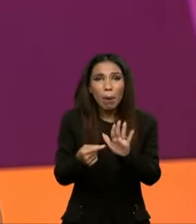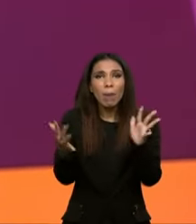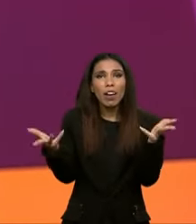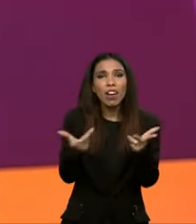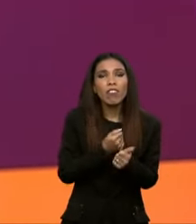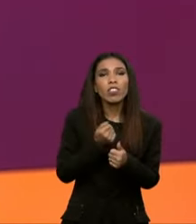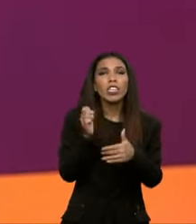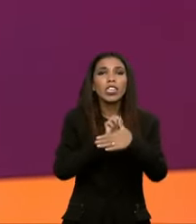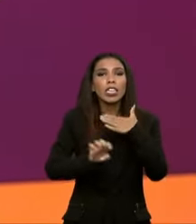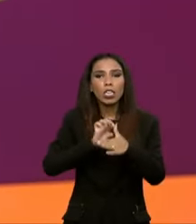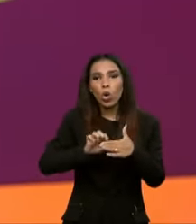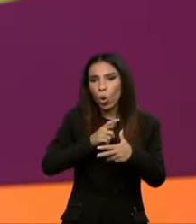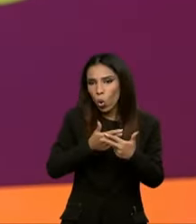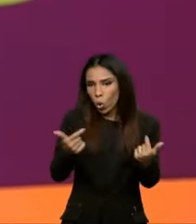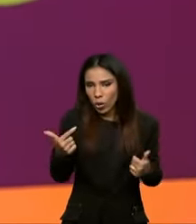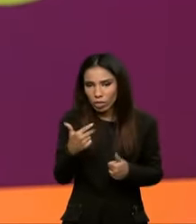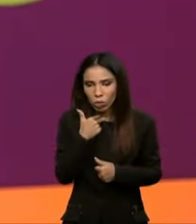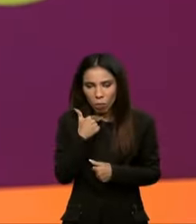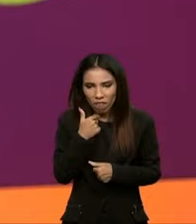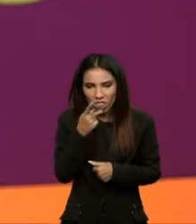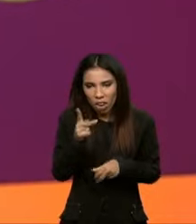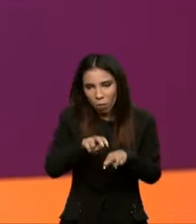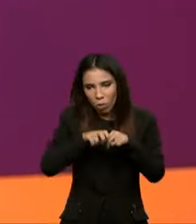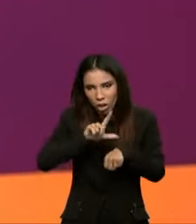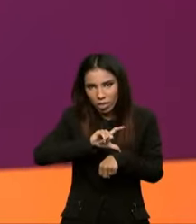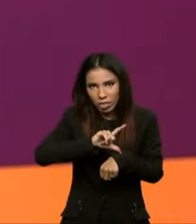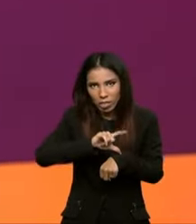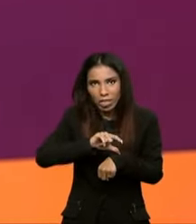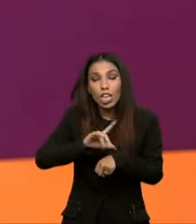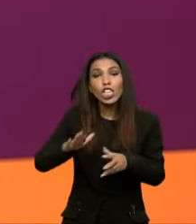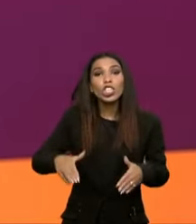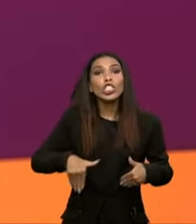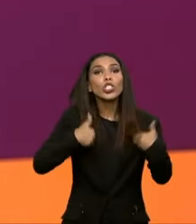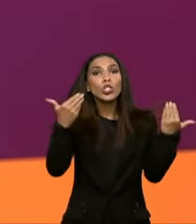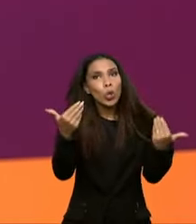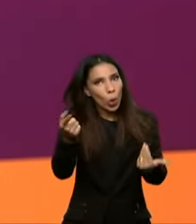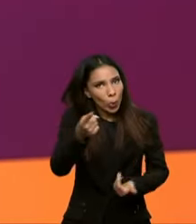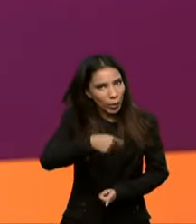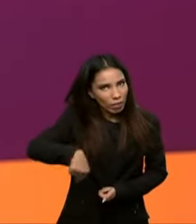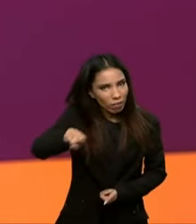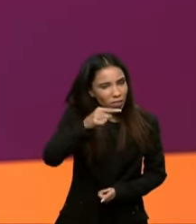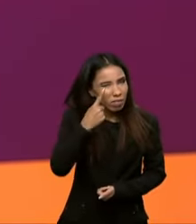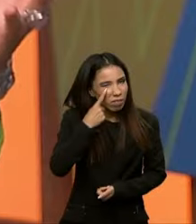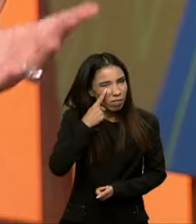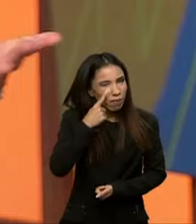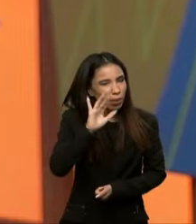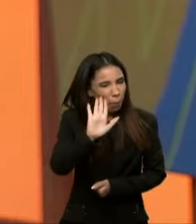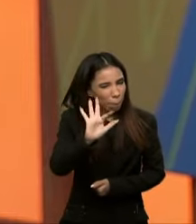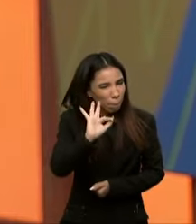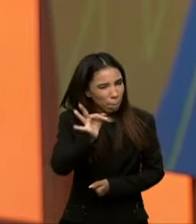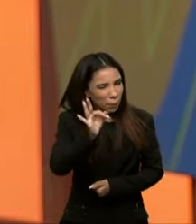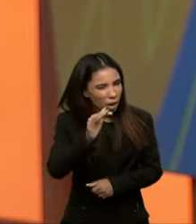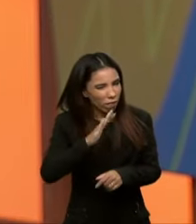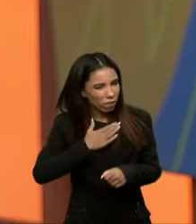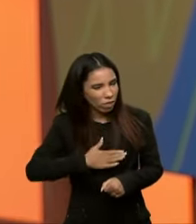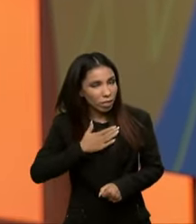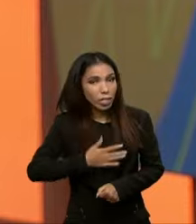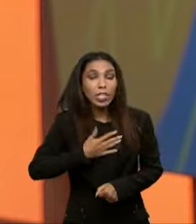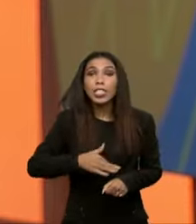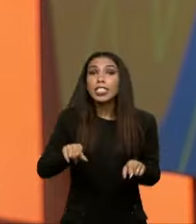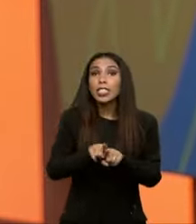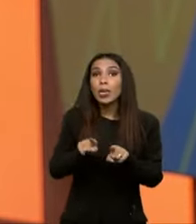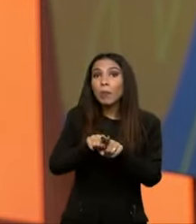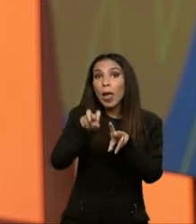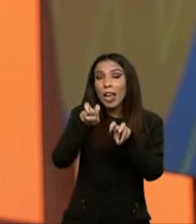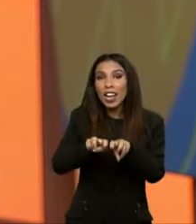por causa do horário. Ele trouxe uma surpresa pra gente, que vocês vão ver daqui a pouquinho, tá? E pra completar a nossa bancada linda,